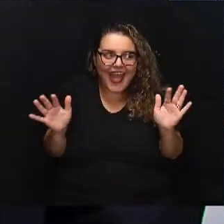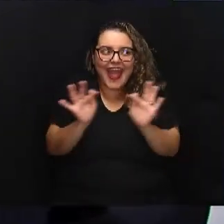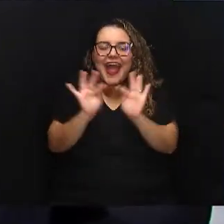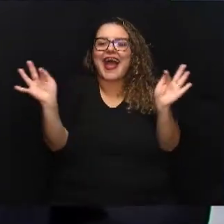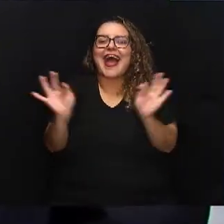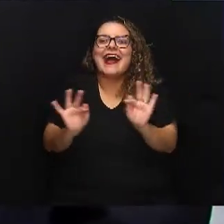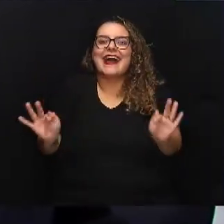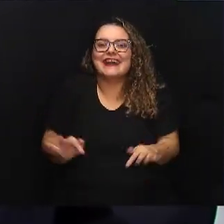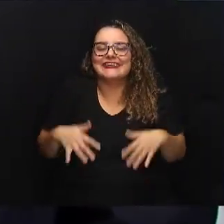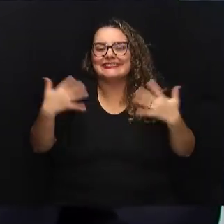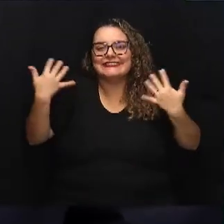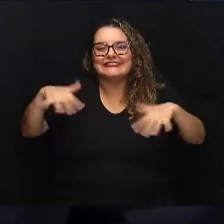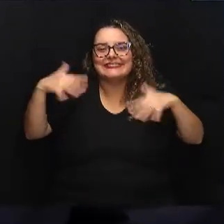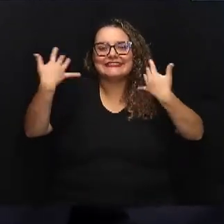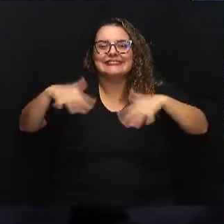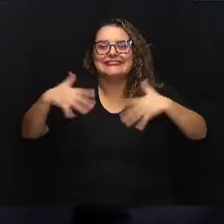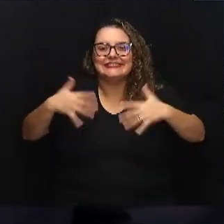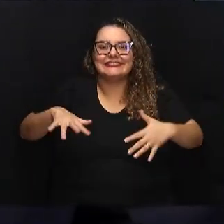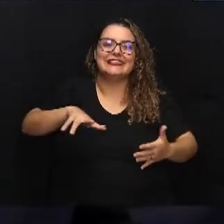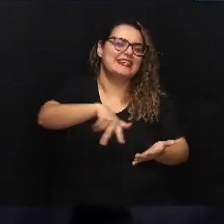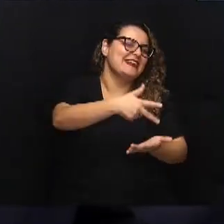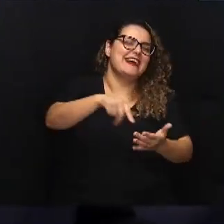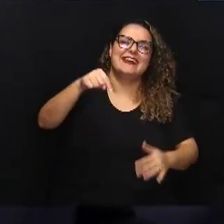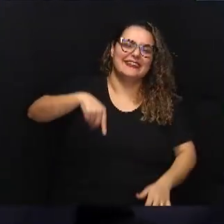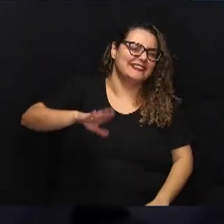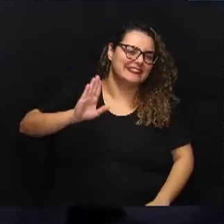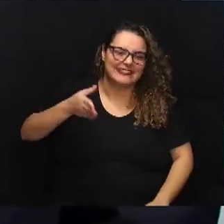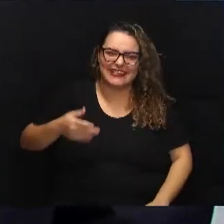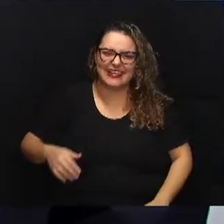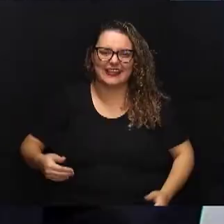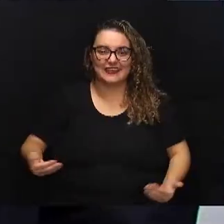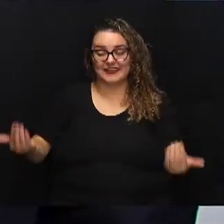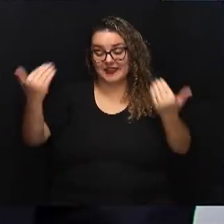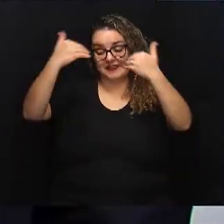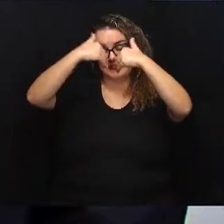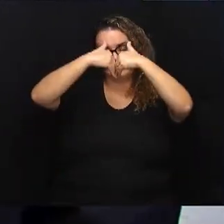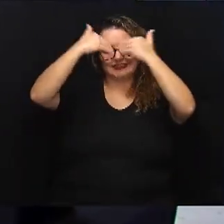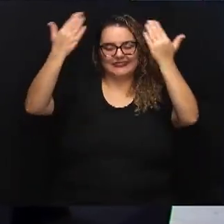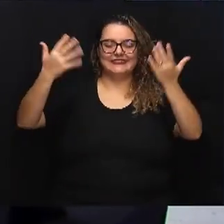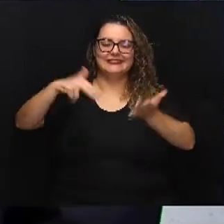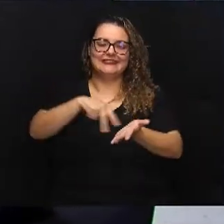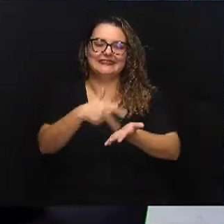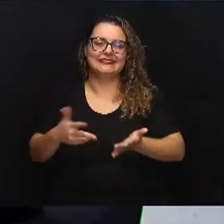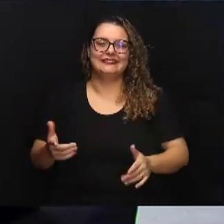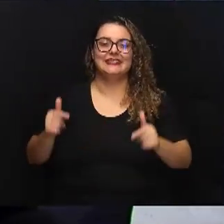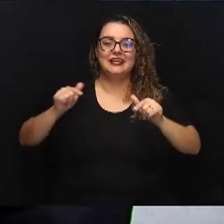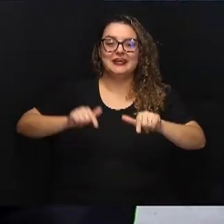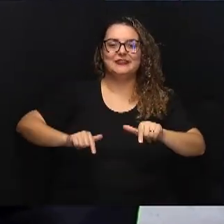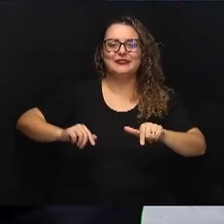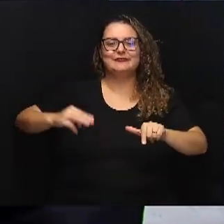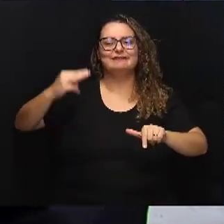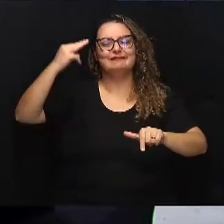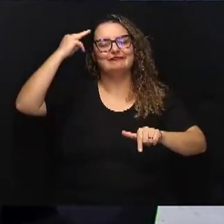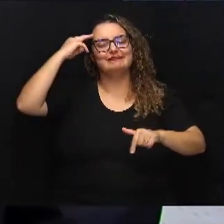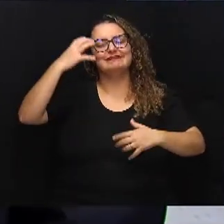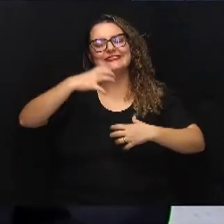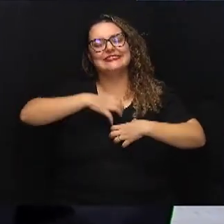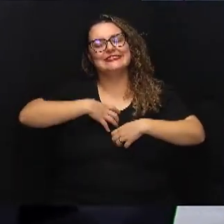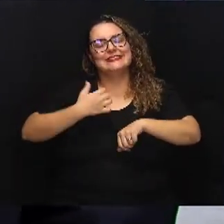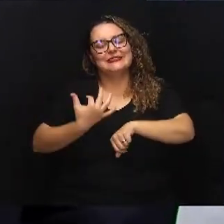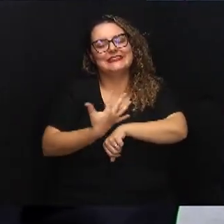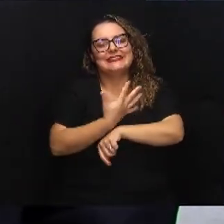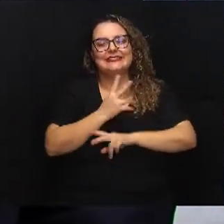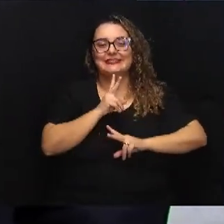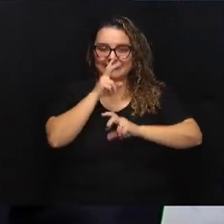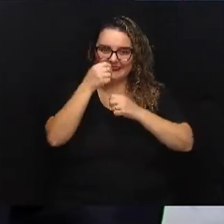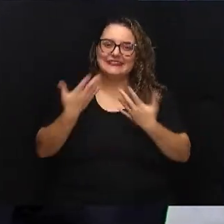com a abertura, eu dancei aqui já, fiz balé, então é um lugar que me traz uma emoção muito forte,